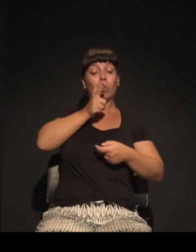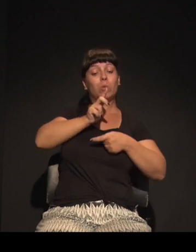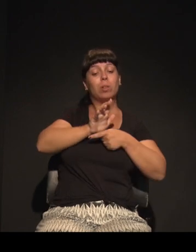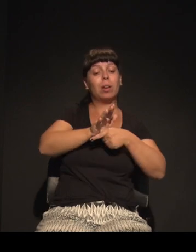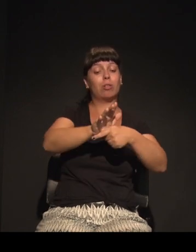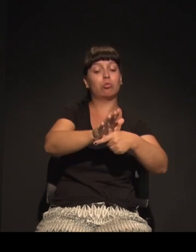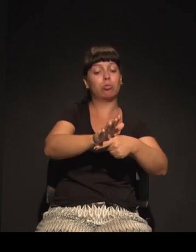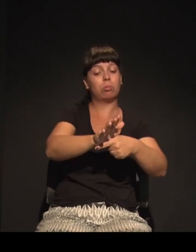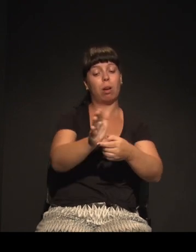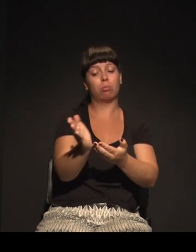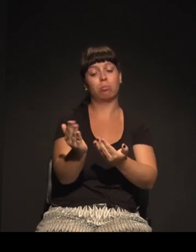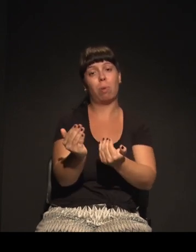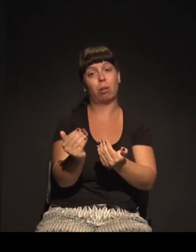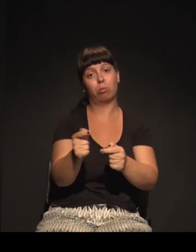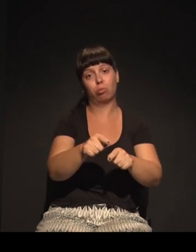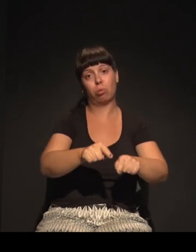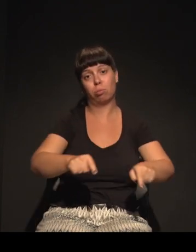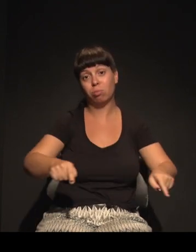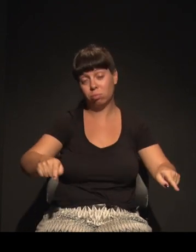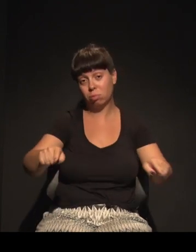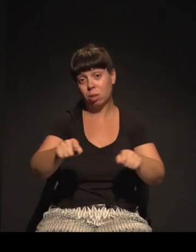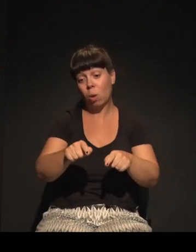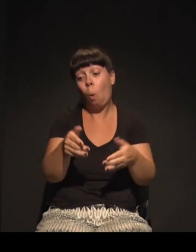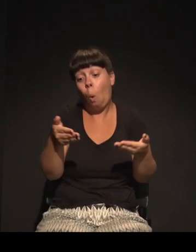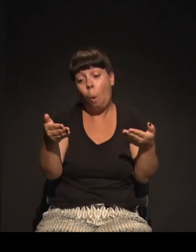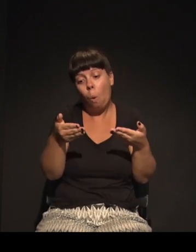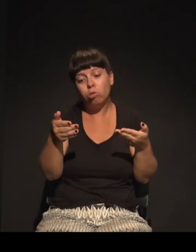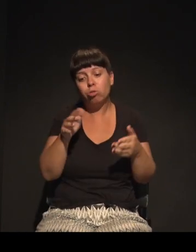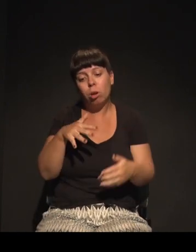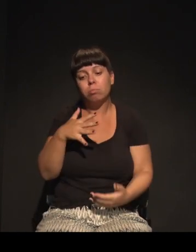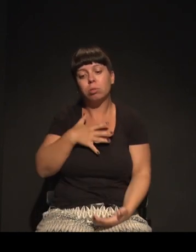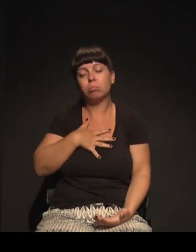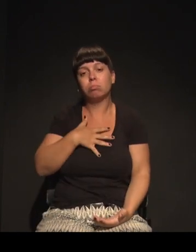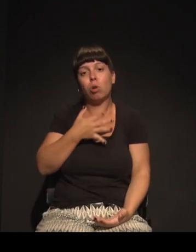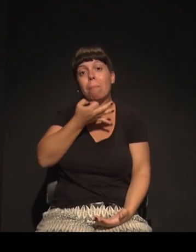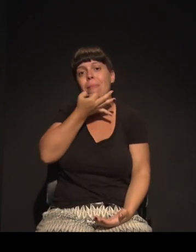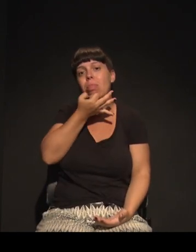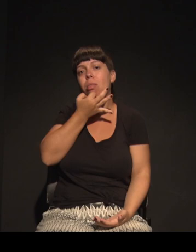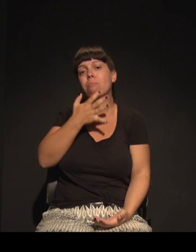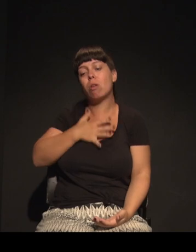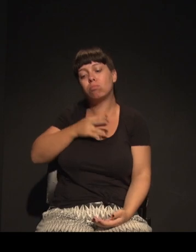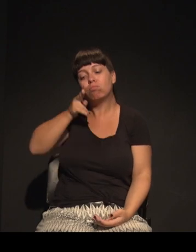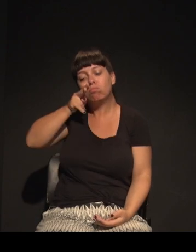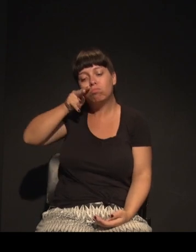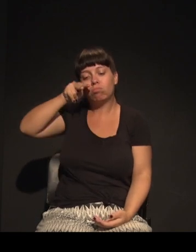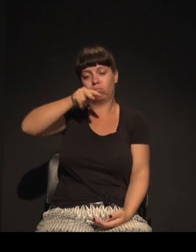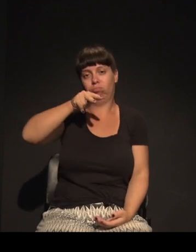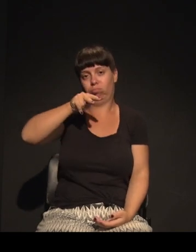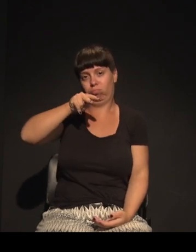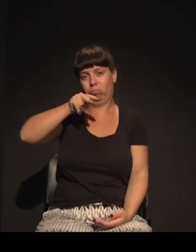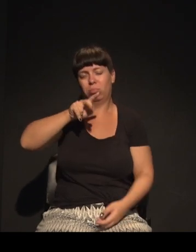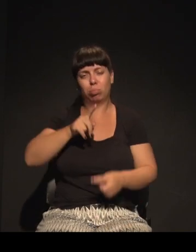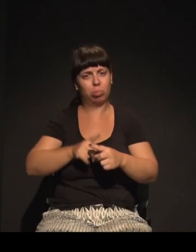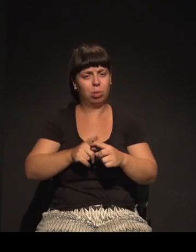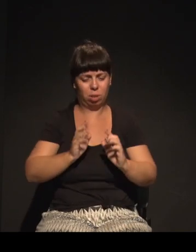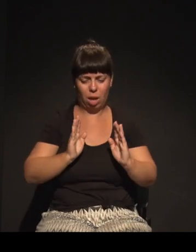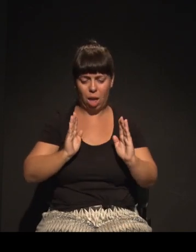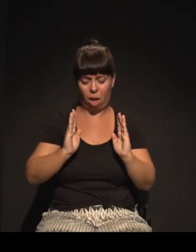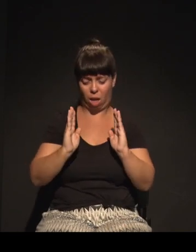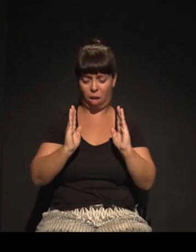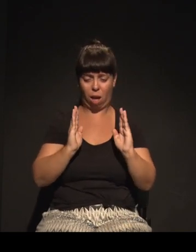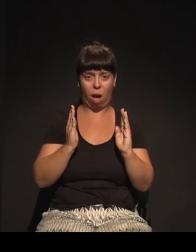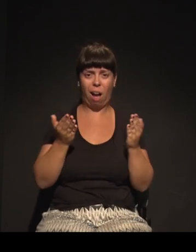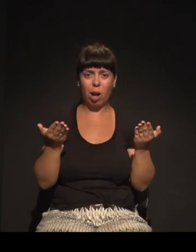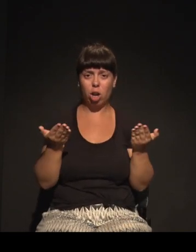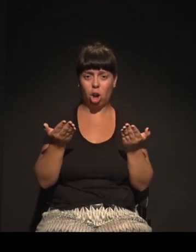ver as coisas né por que mesmo nessa era nem do século que nós